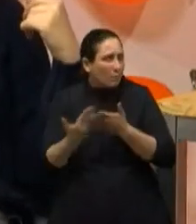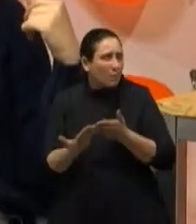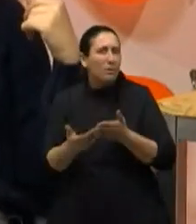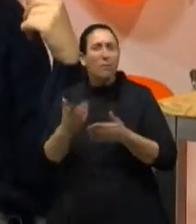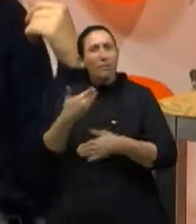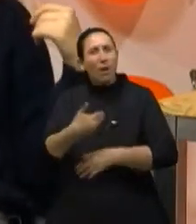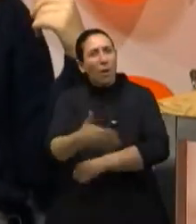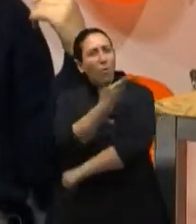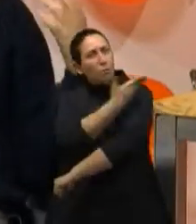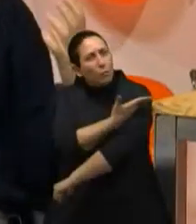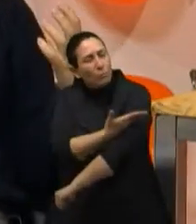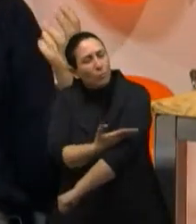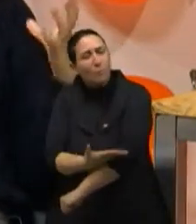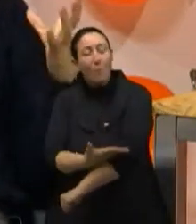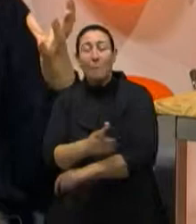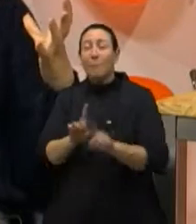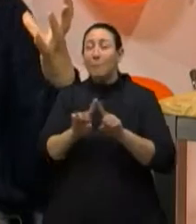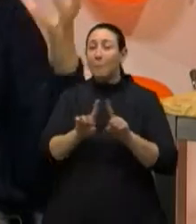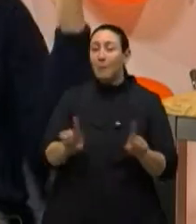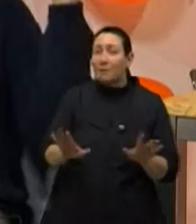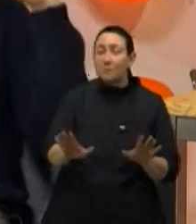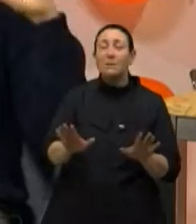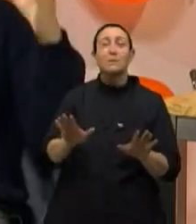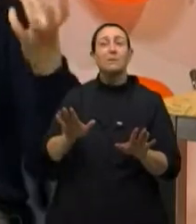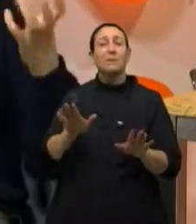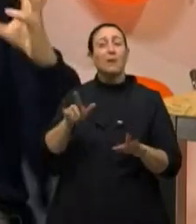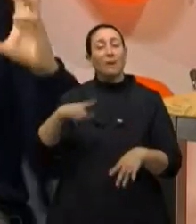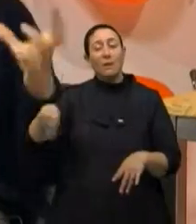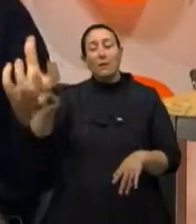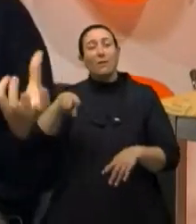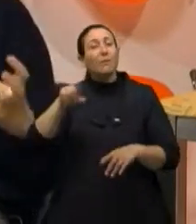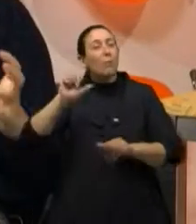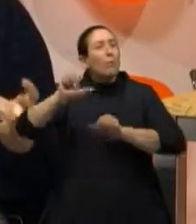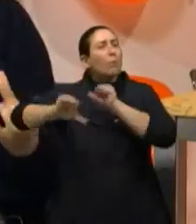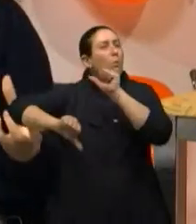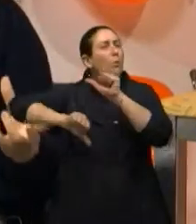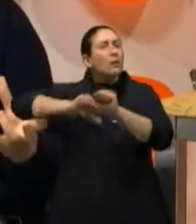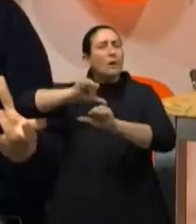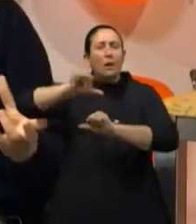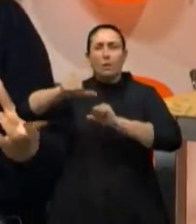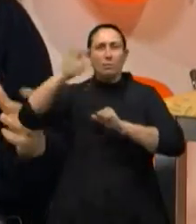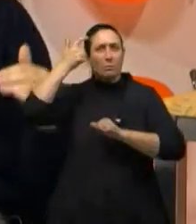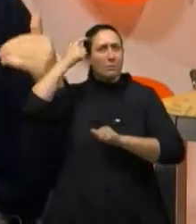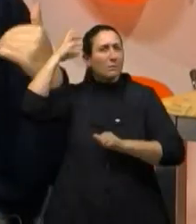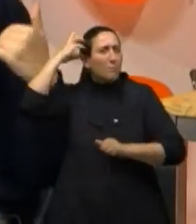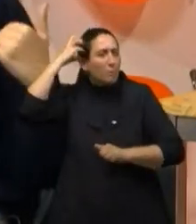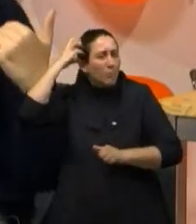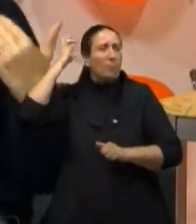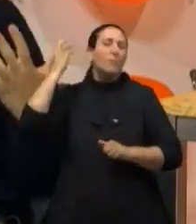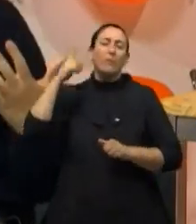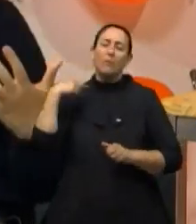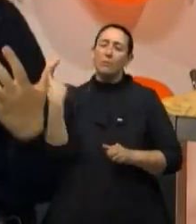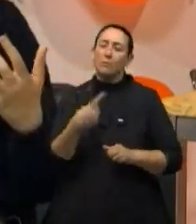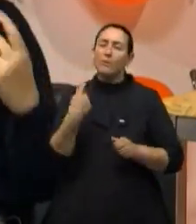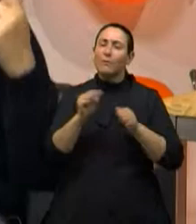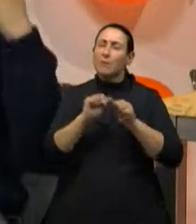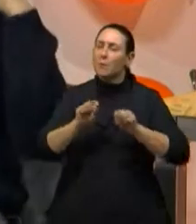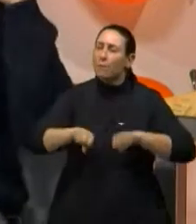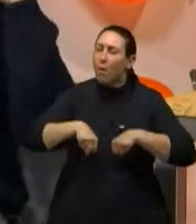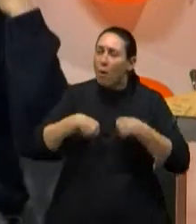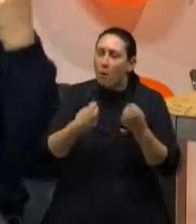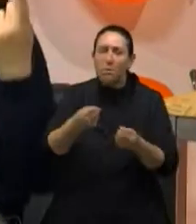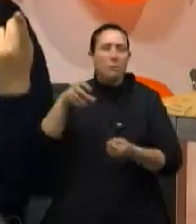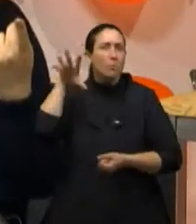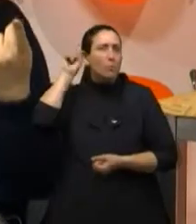se acostumando mas o que que vai acontecendo vai mudando todo o funcionamento cerebral Claro e a gente vai fazendo força para escutar